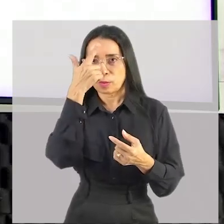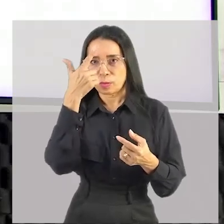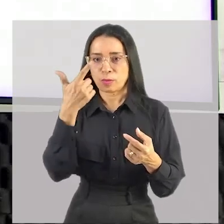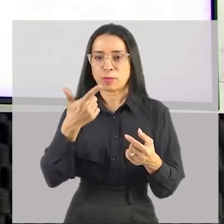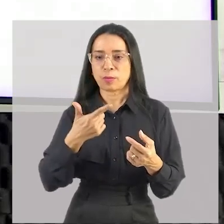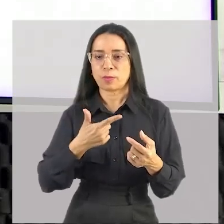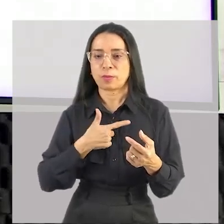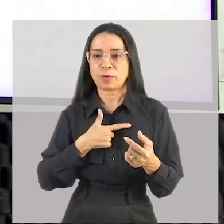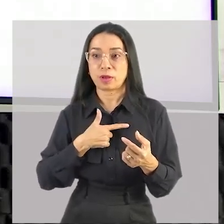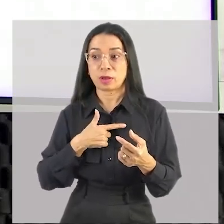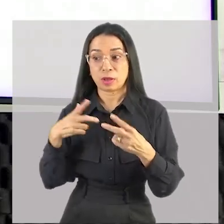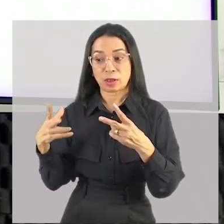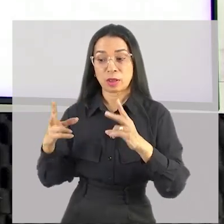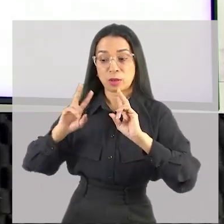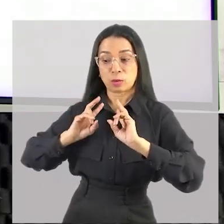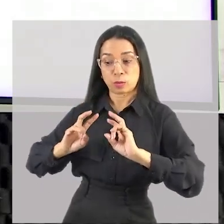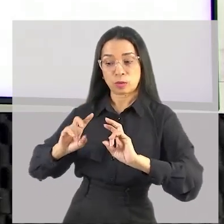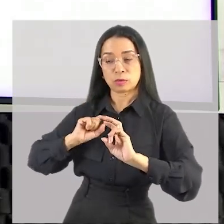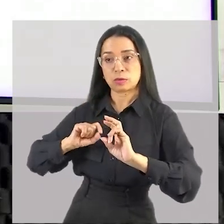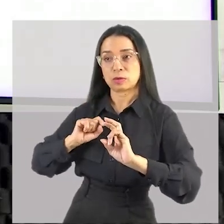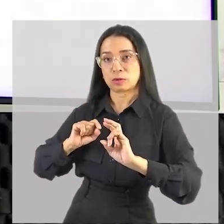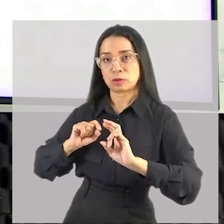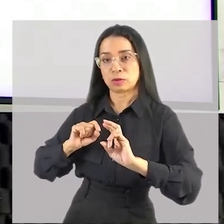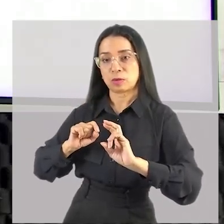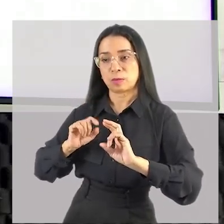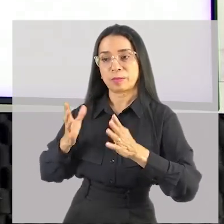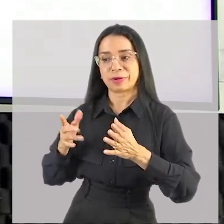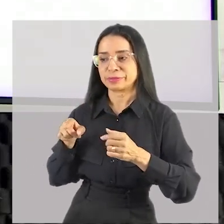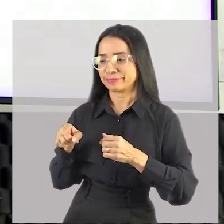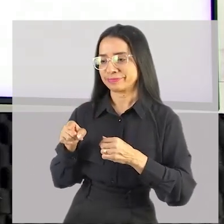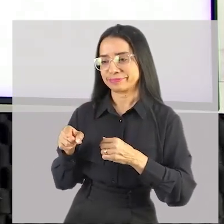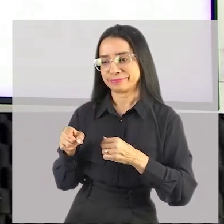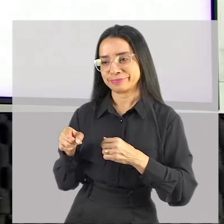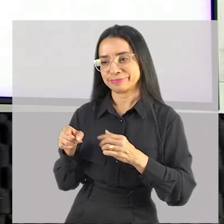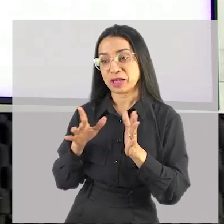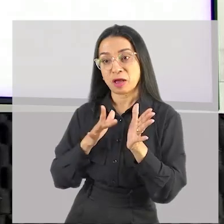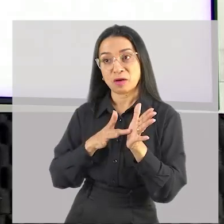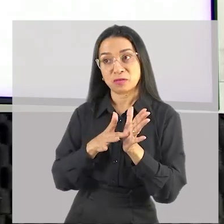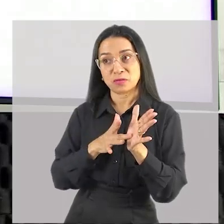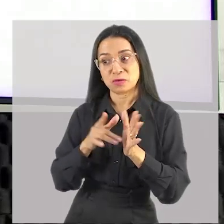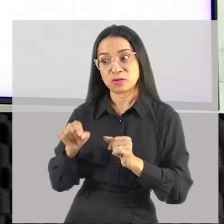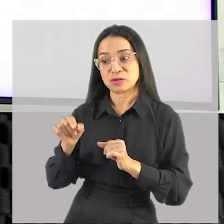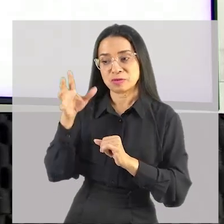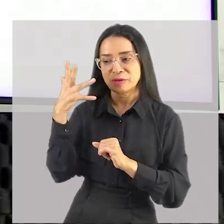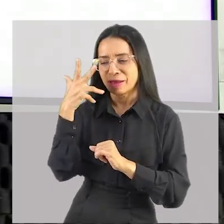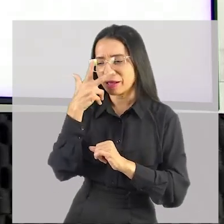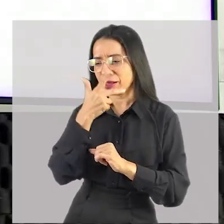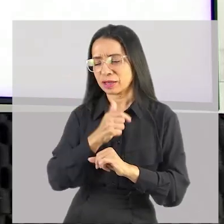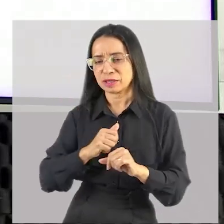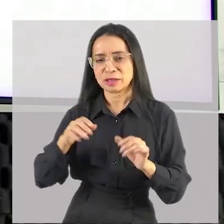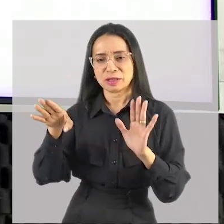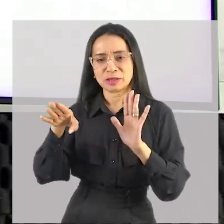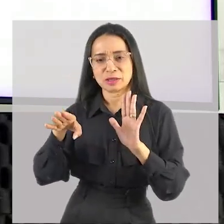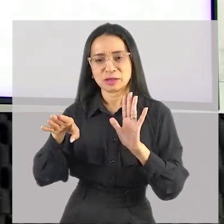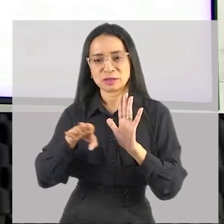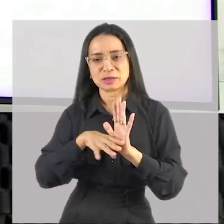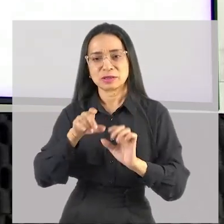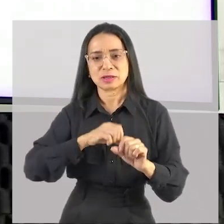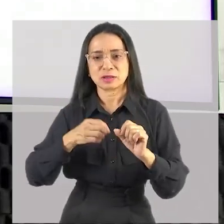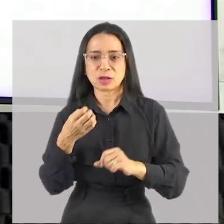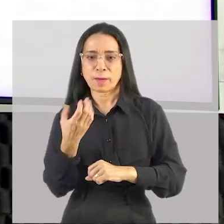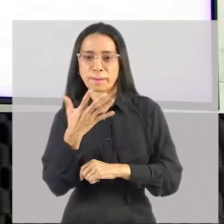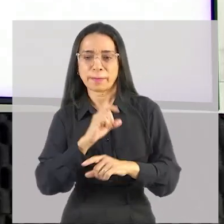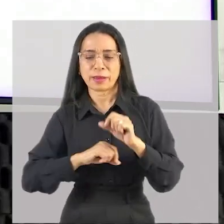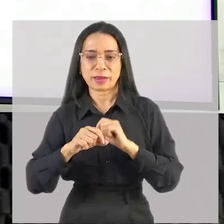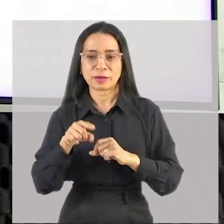feia, na tua concepção, é óbvio, e você diz assim, mas está linda. Não. Se você arrumou, chega para você e diz assim, e aí, tô bem?